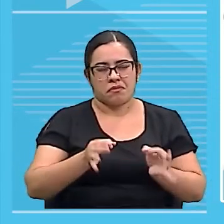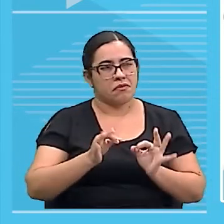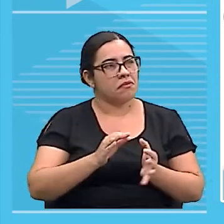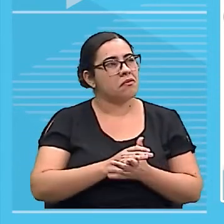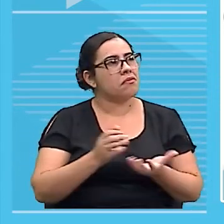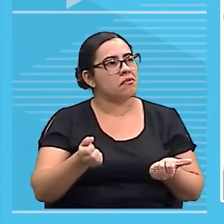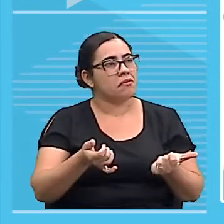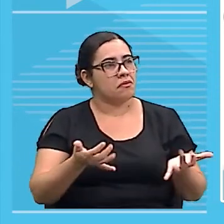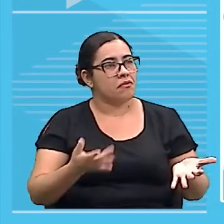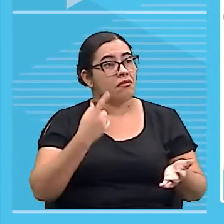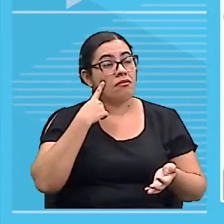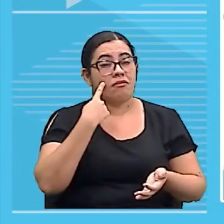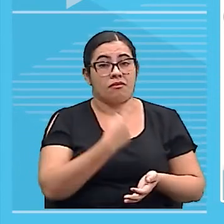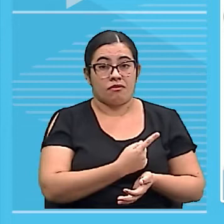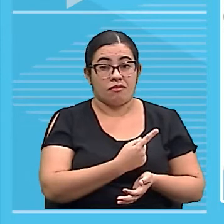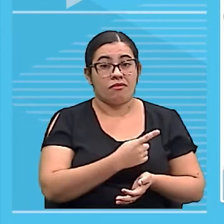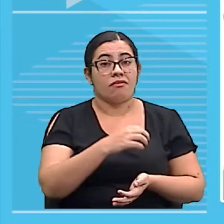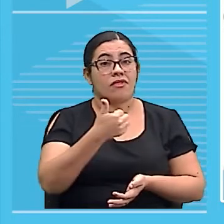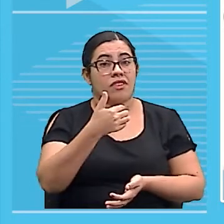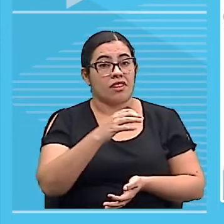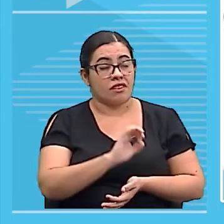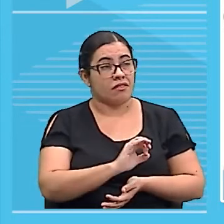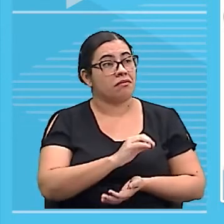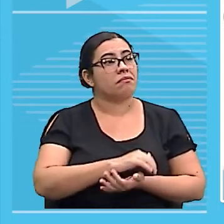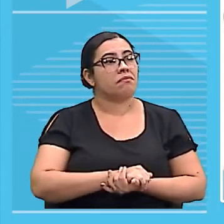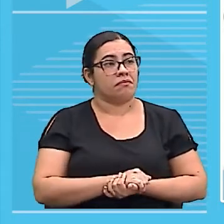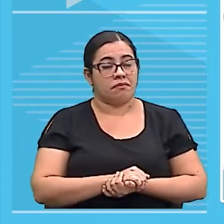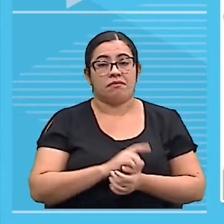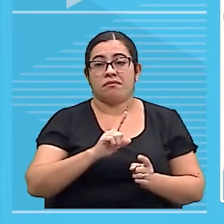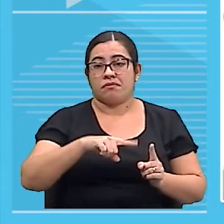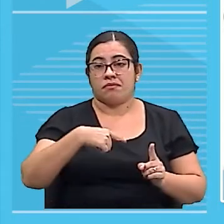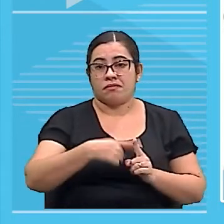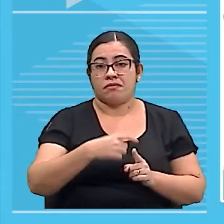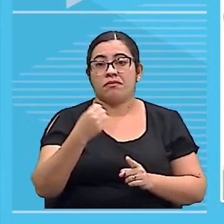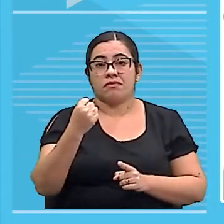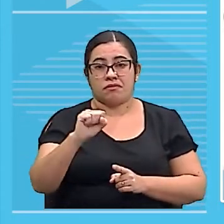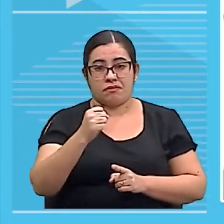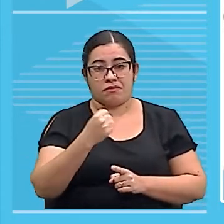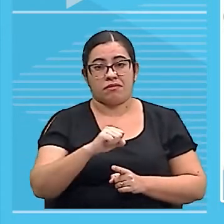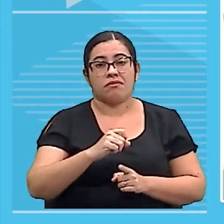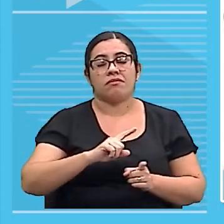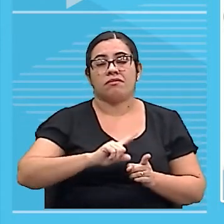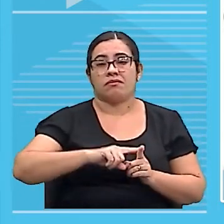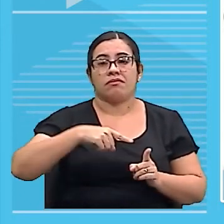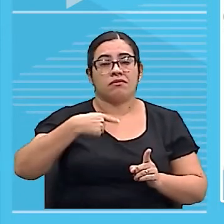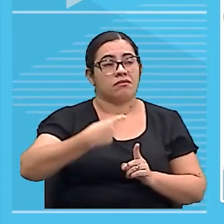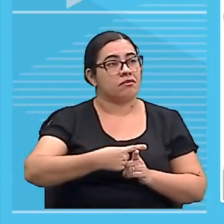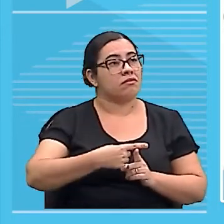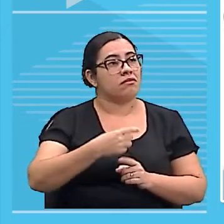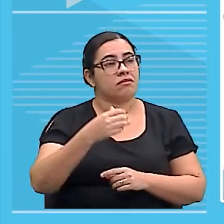então fica 10 e mais 8 e mais